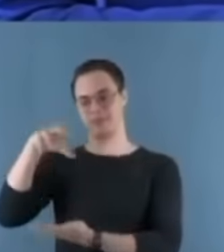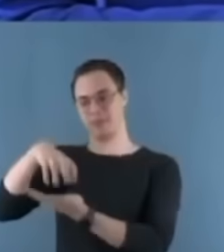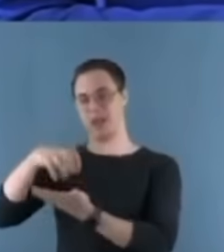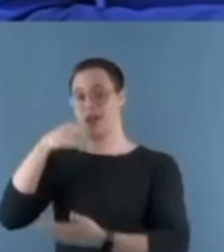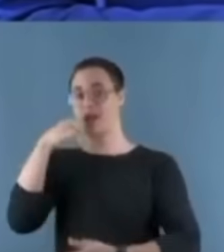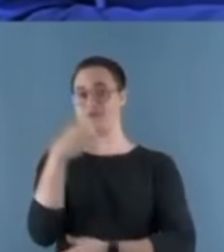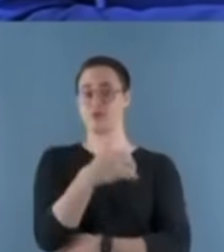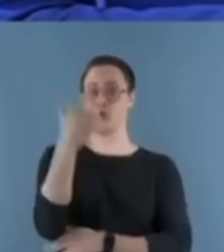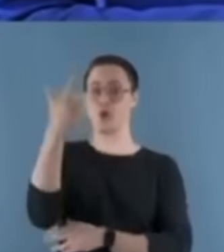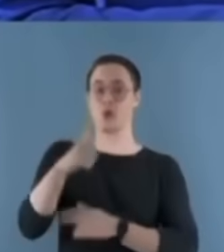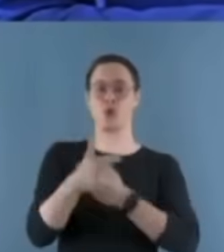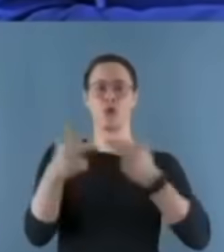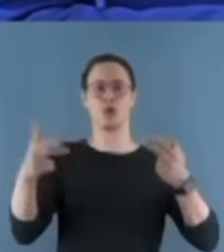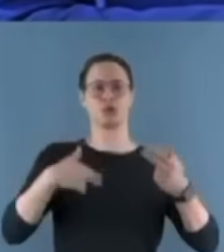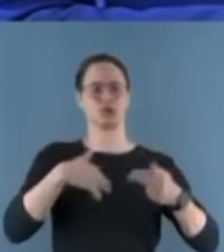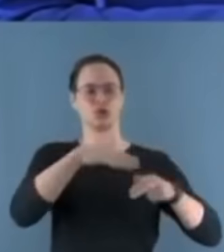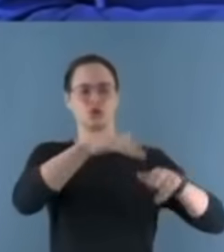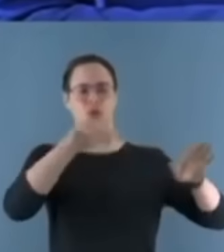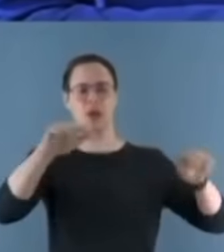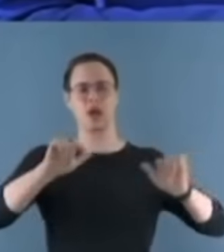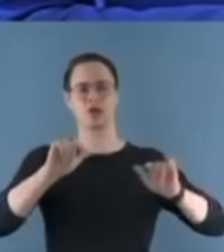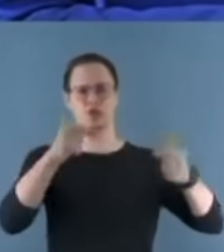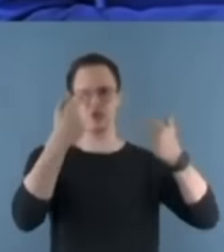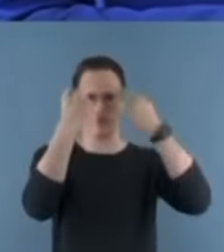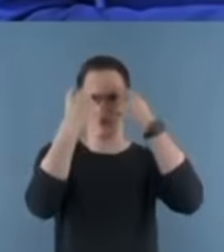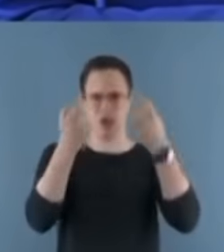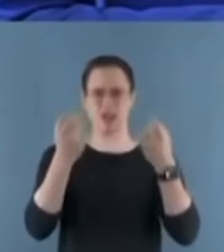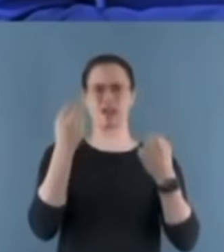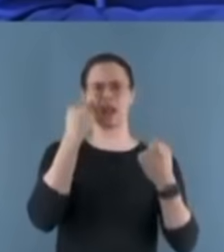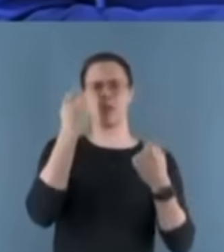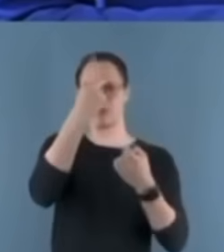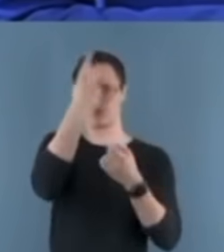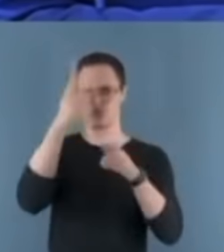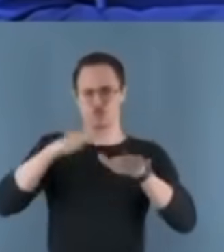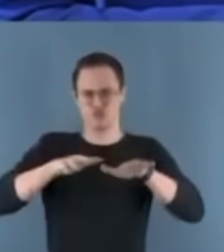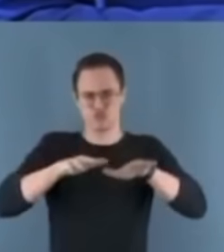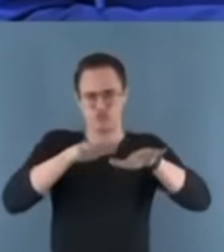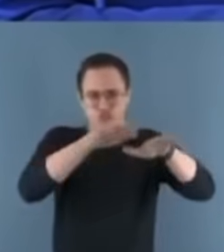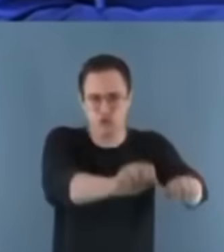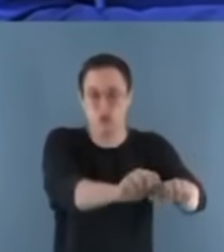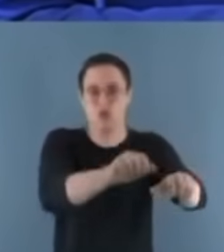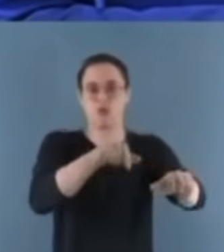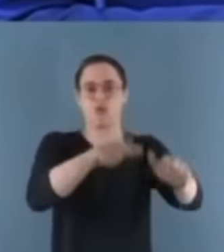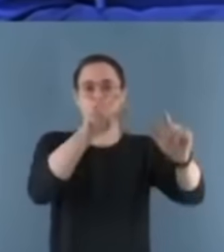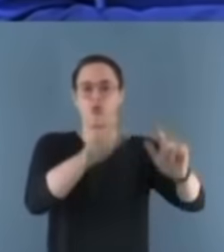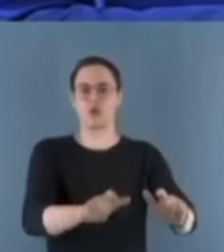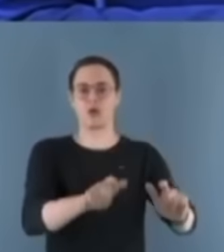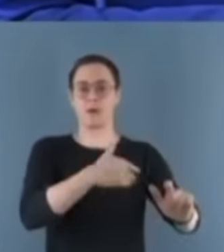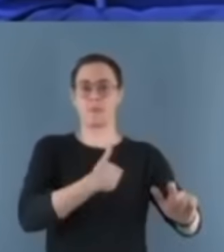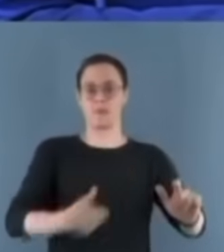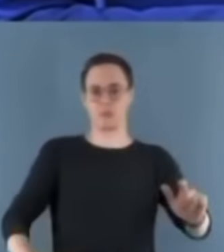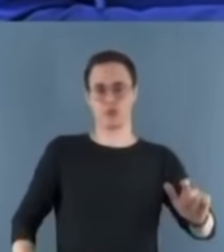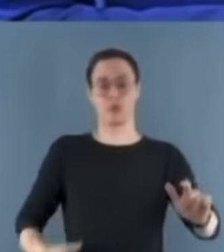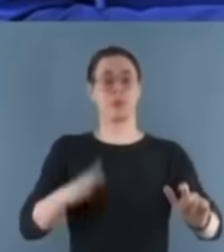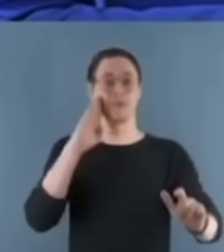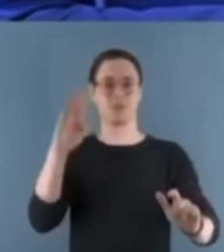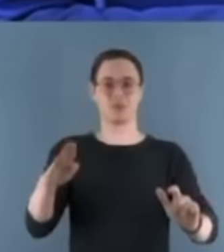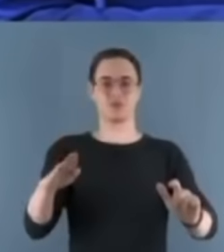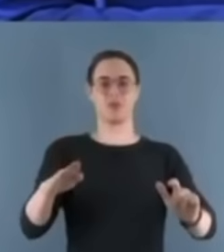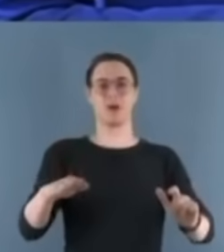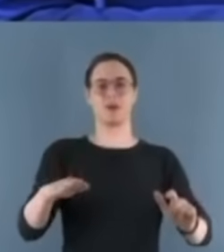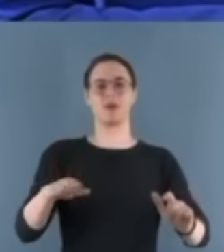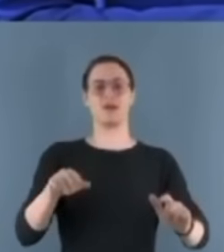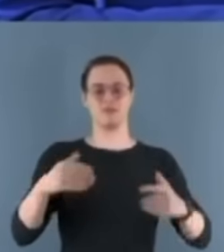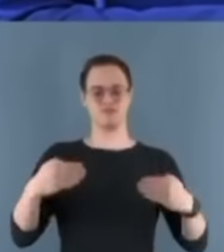Mantém-se convocações para ações violentas e tentativas de ocupação de prédios públicos, principalmente na esplanada dos